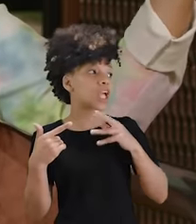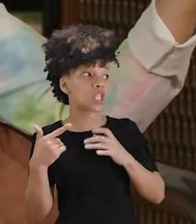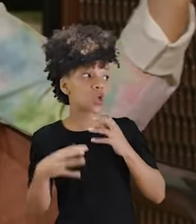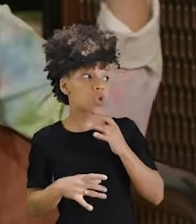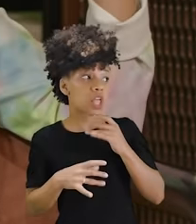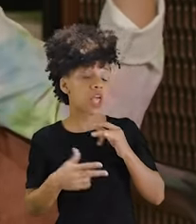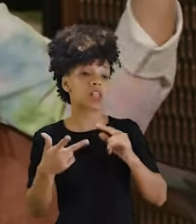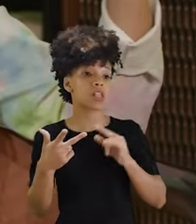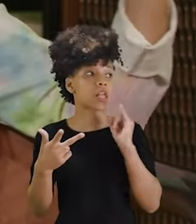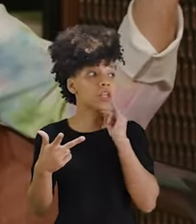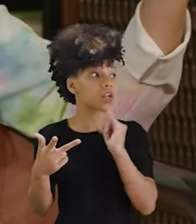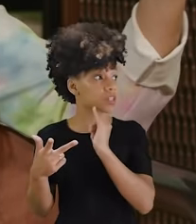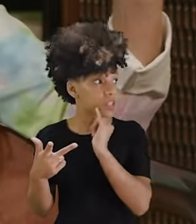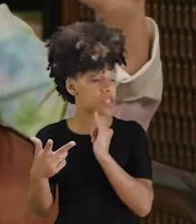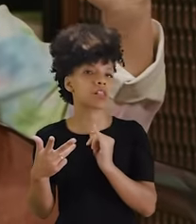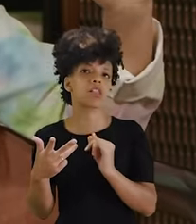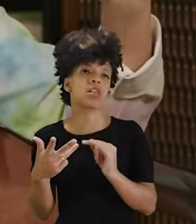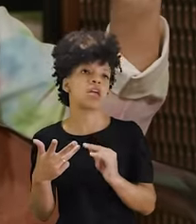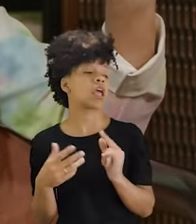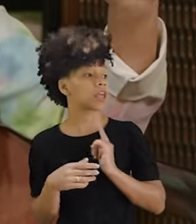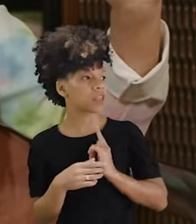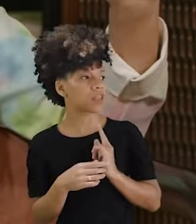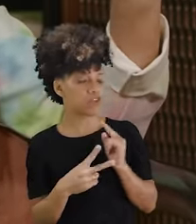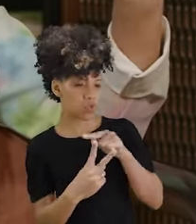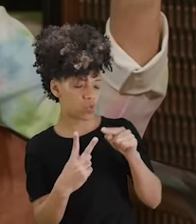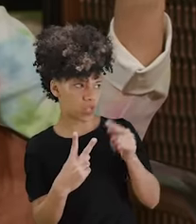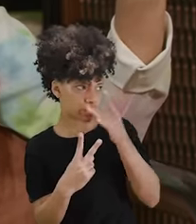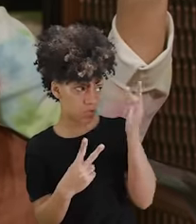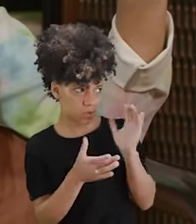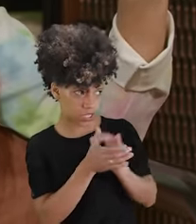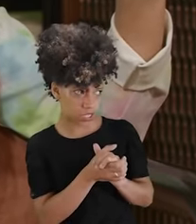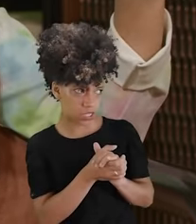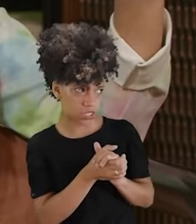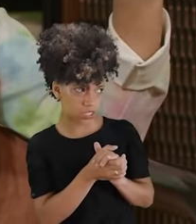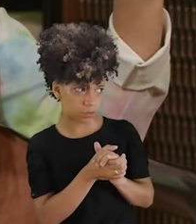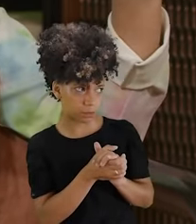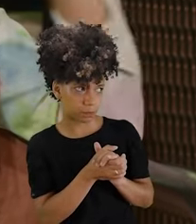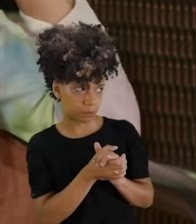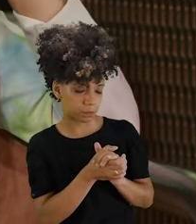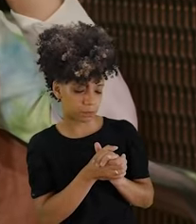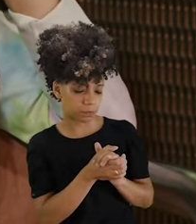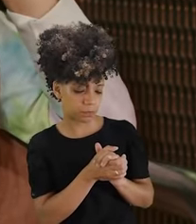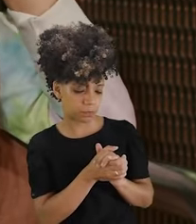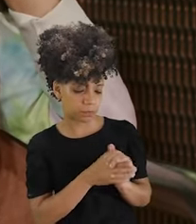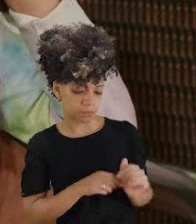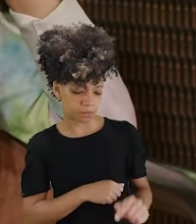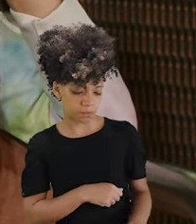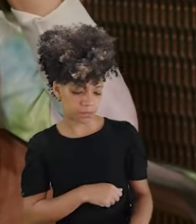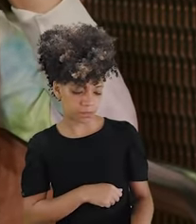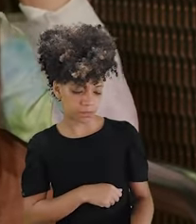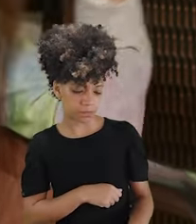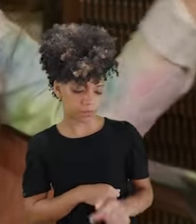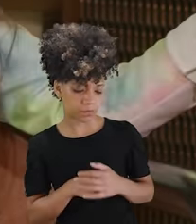e escoceses irlandeses e vieram um casal Veio um casal de dos Estados